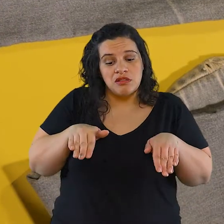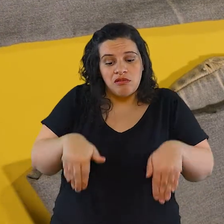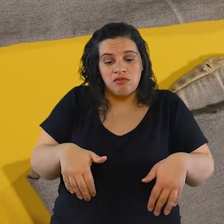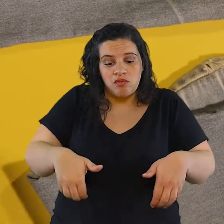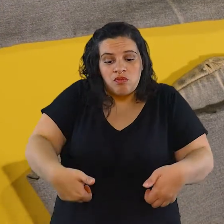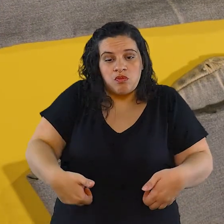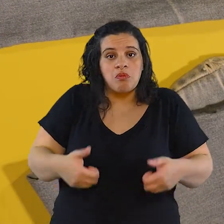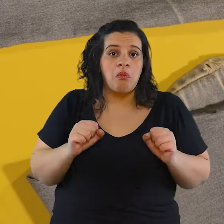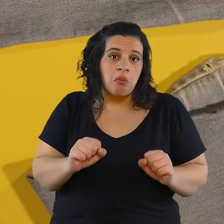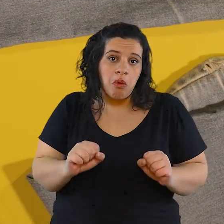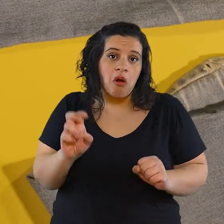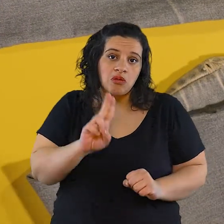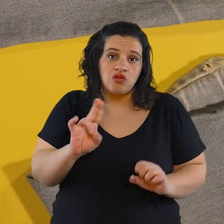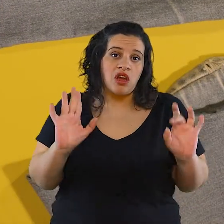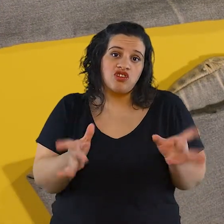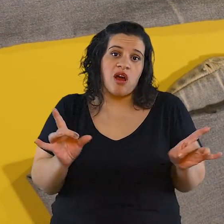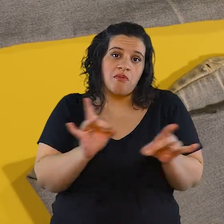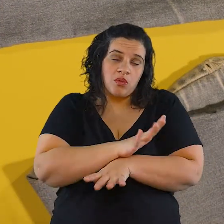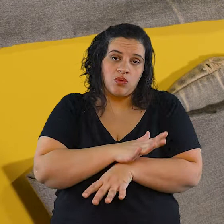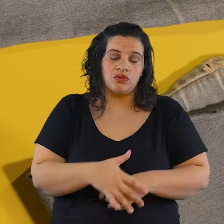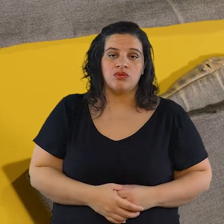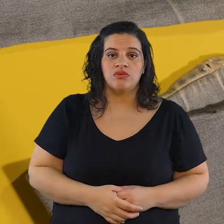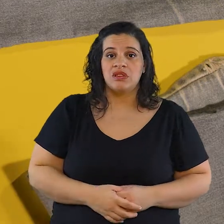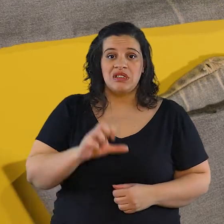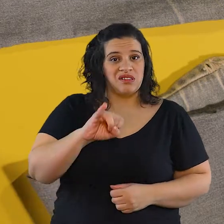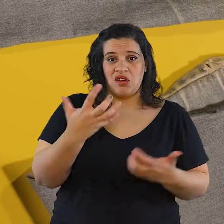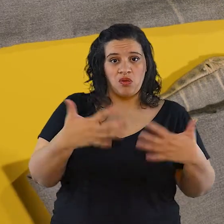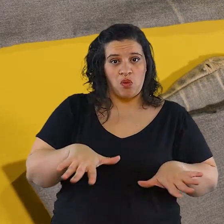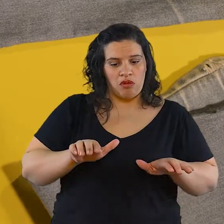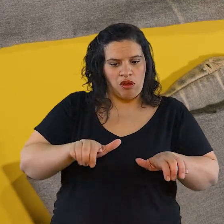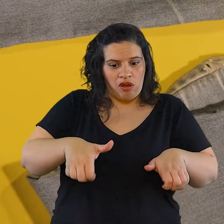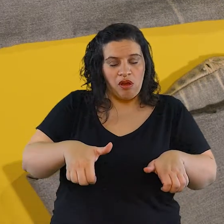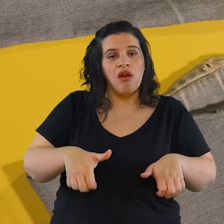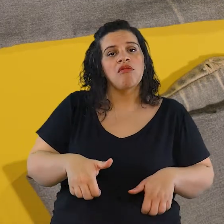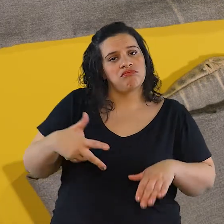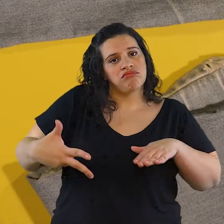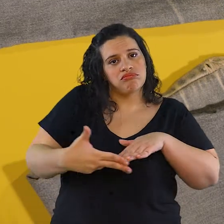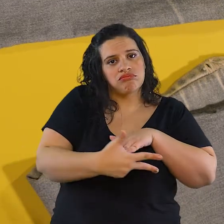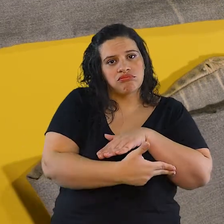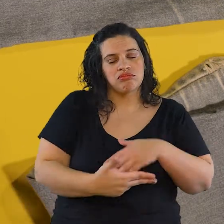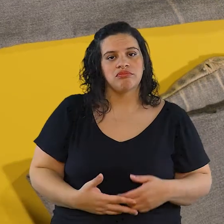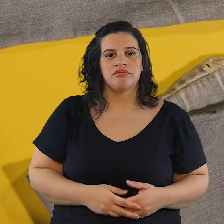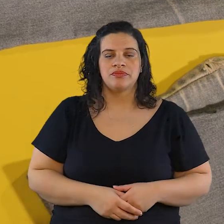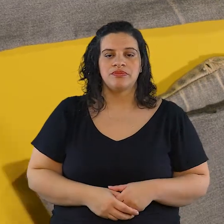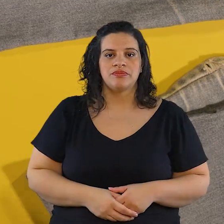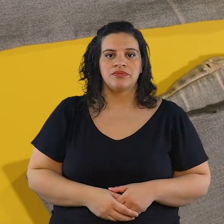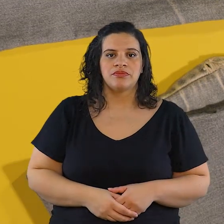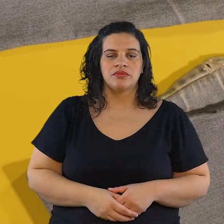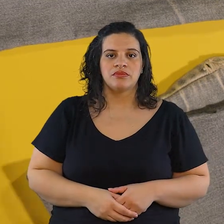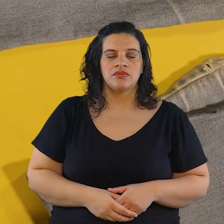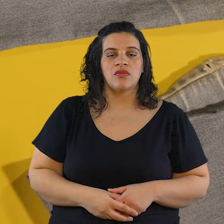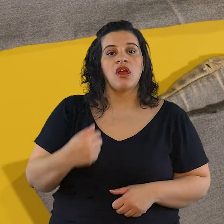de baixo. Eu posso usar a barra se eu quiser fazer a peça sem ter a costura embaixo, então ela já fica com a costura pronta.